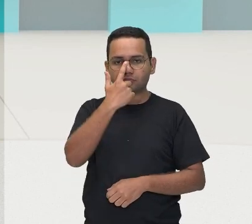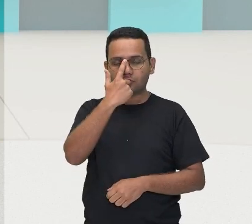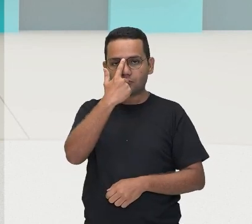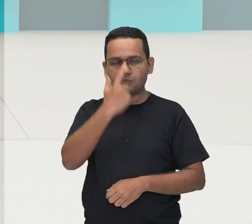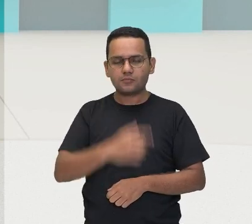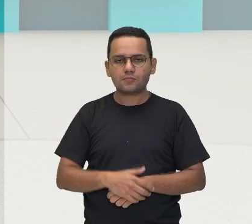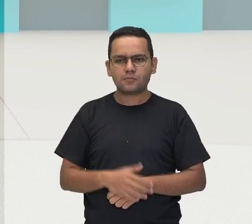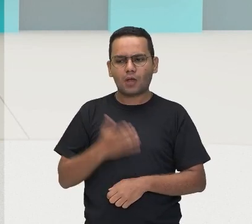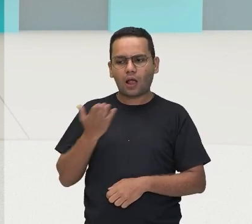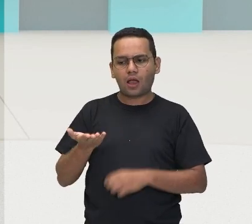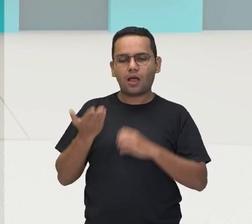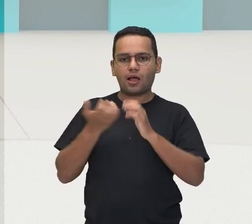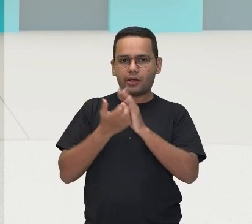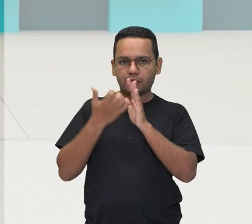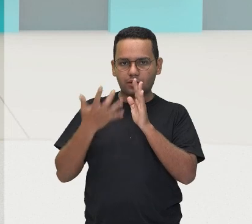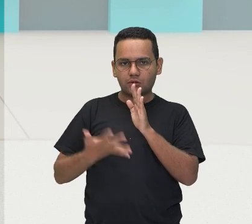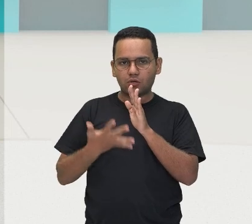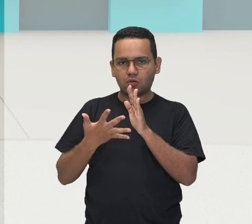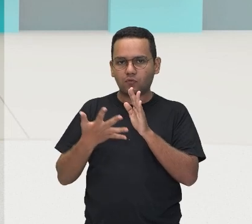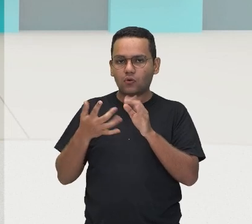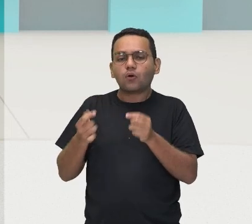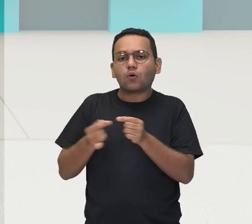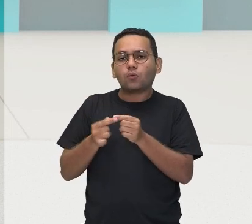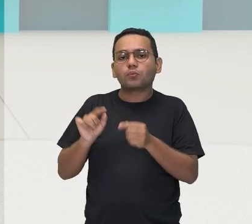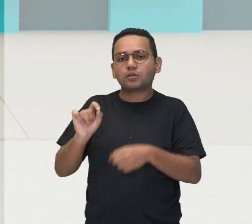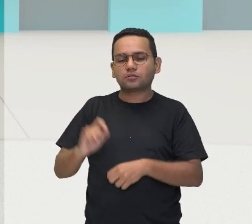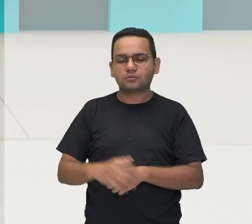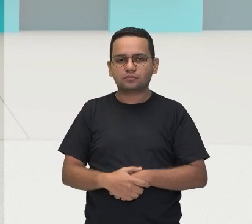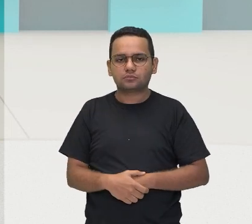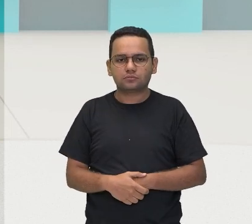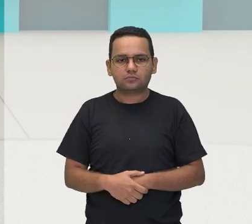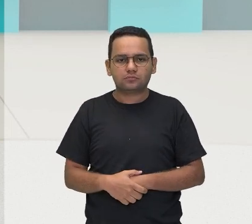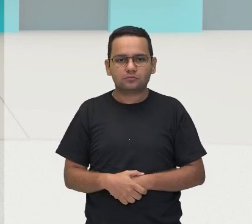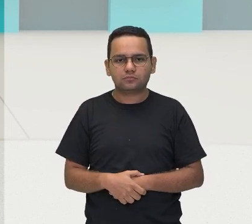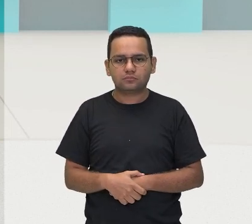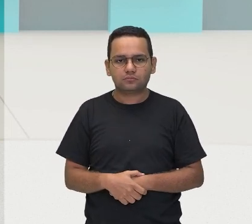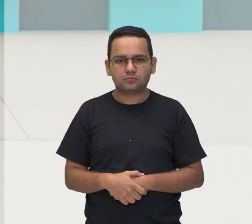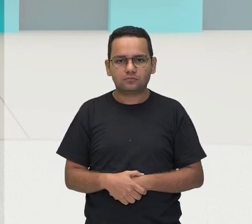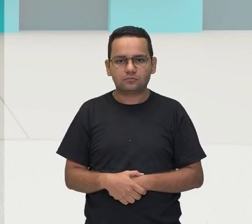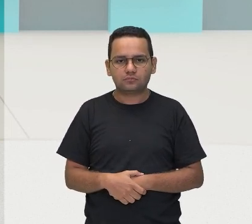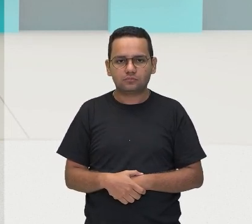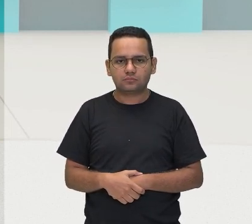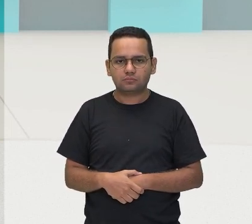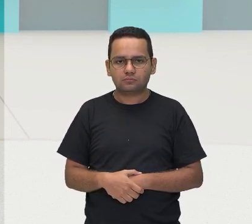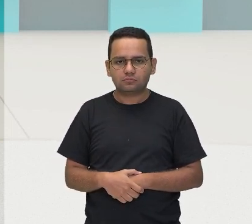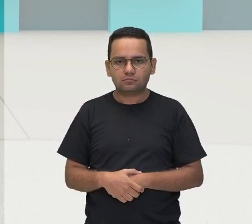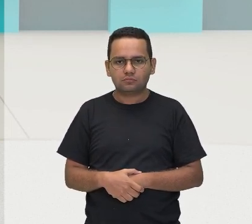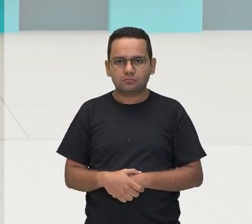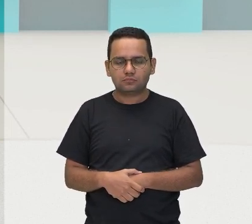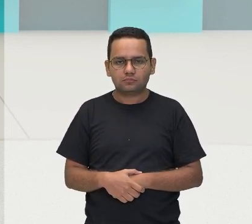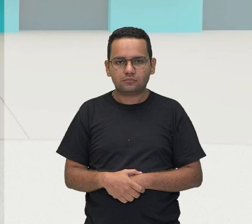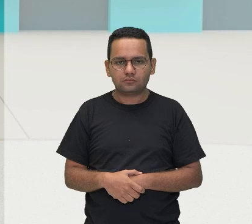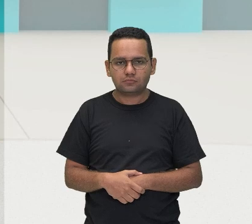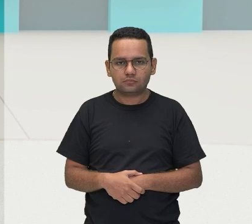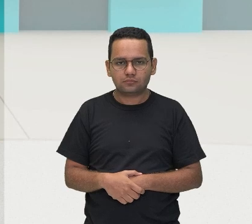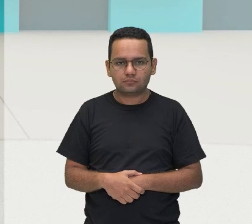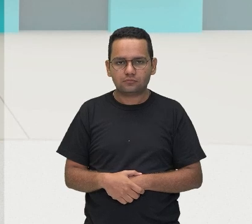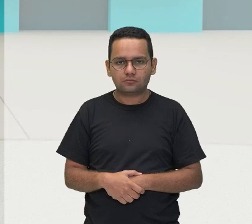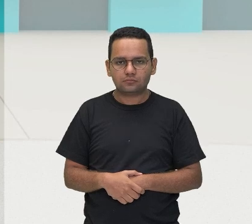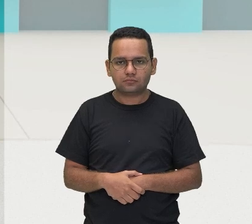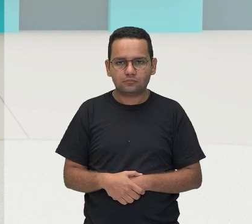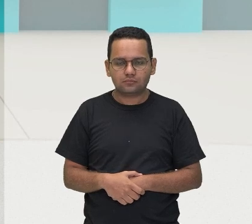objetivo, né, apesar desse objetivo, a luta ela pode ser encerrada, caso alguns